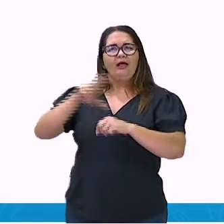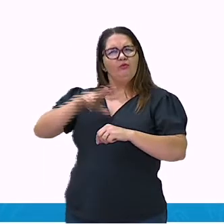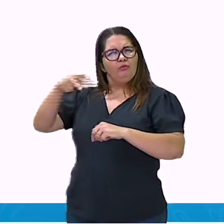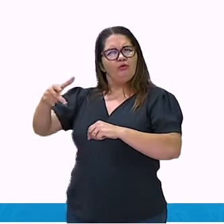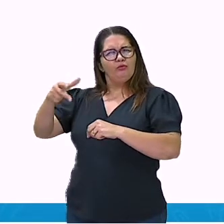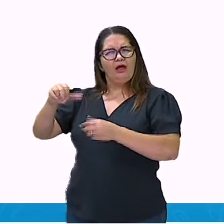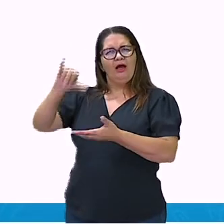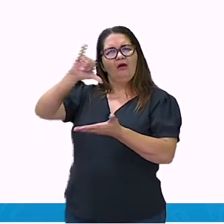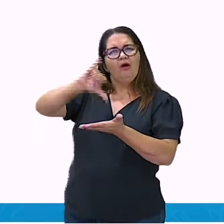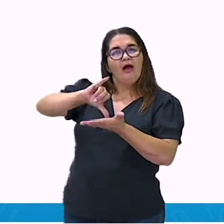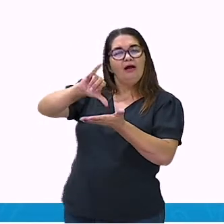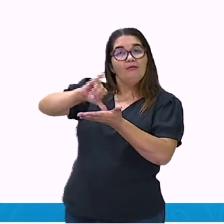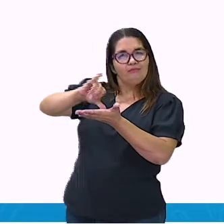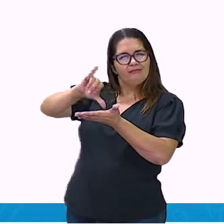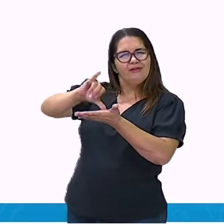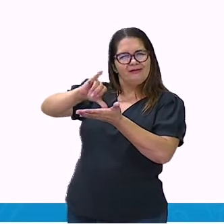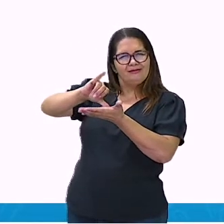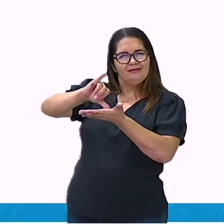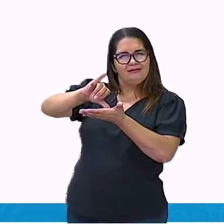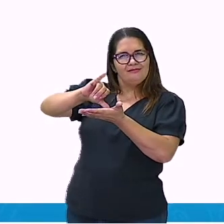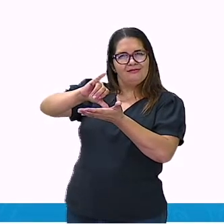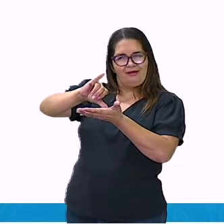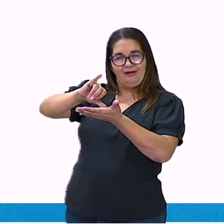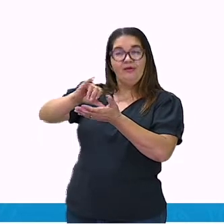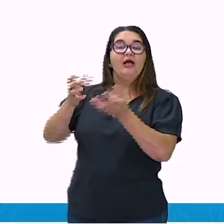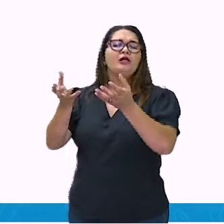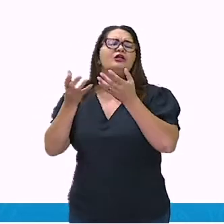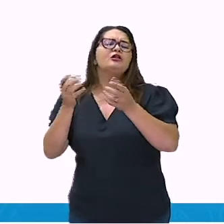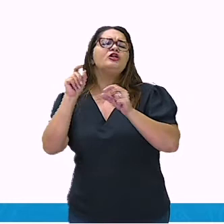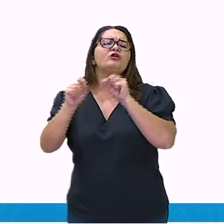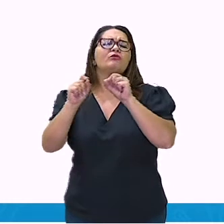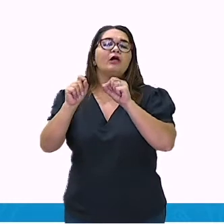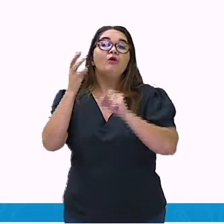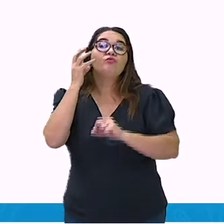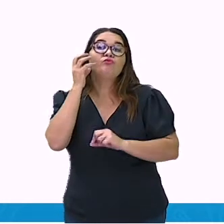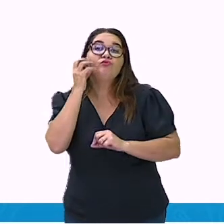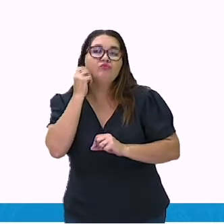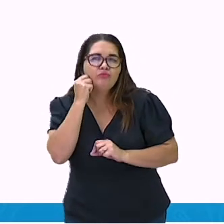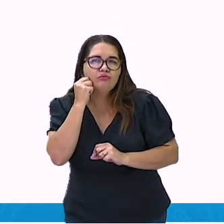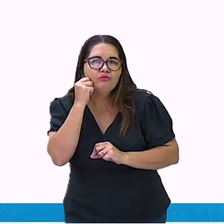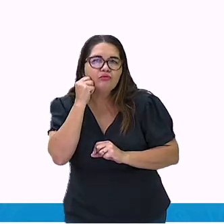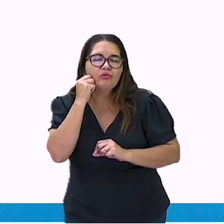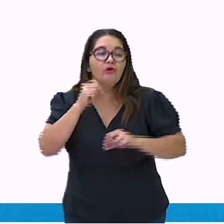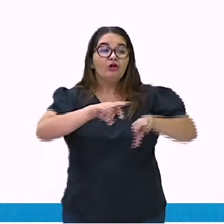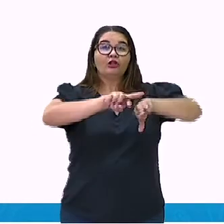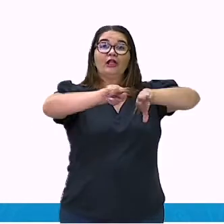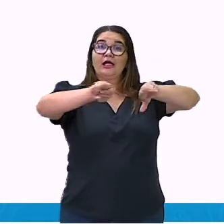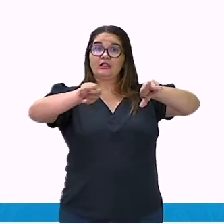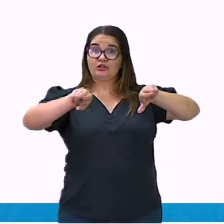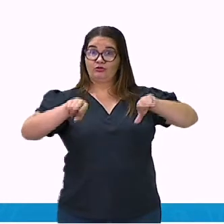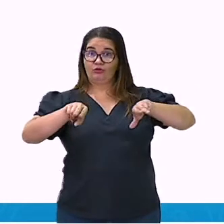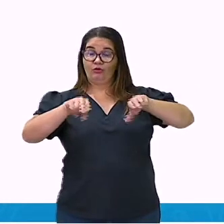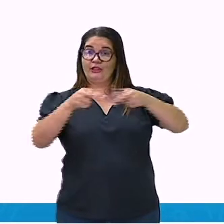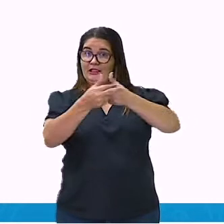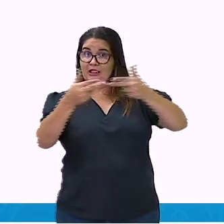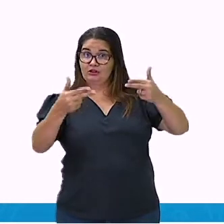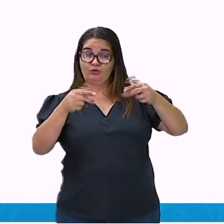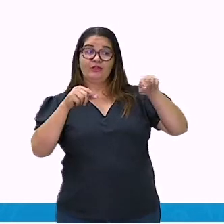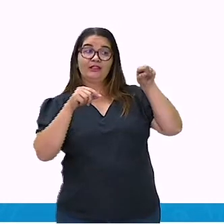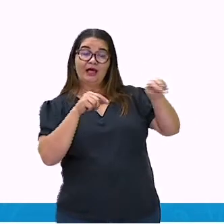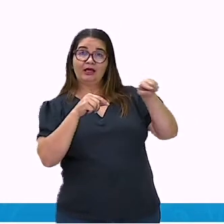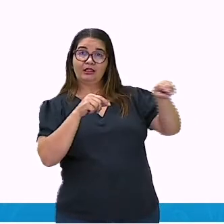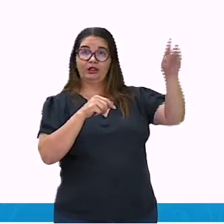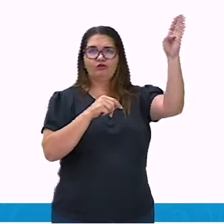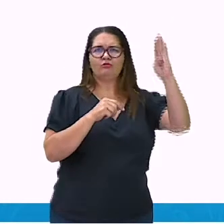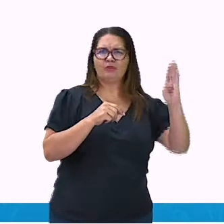vai querer o quê? O lucro. Ela só visa o lucro. Só que os espanhóis vão aproveitar